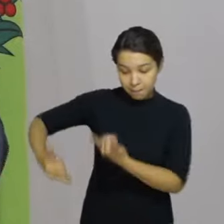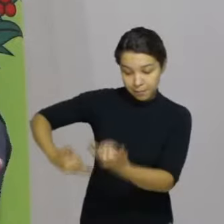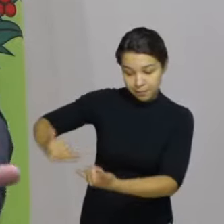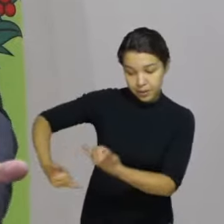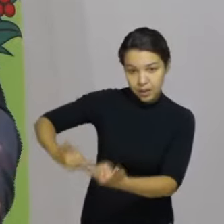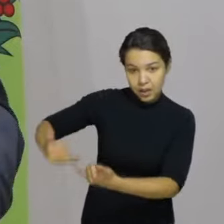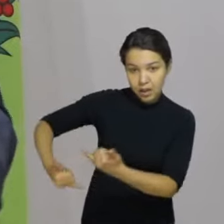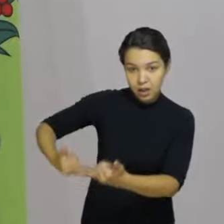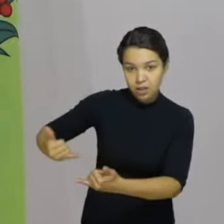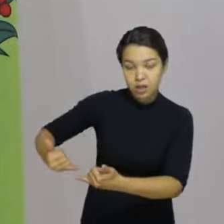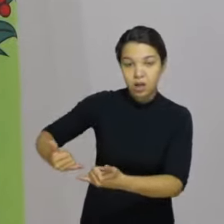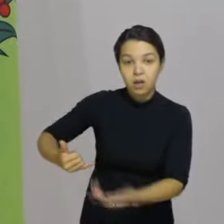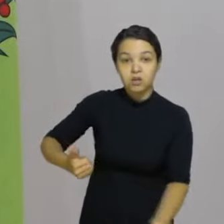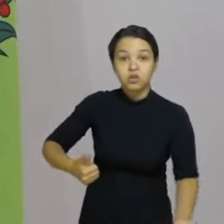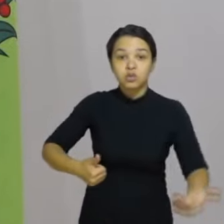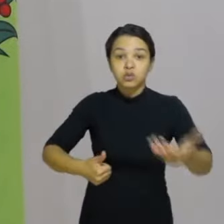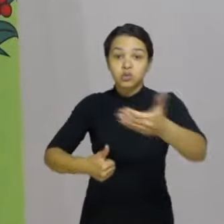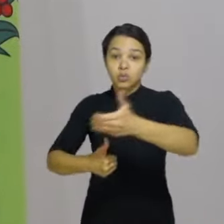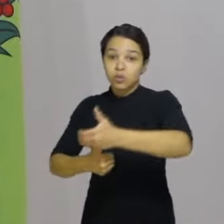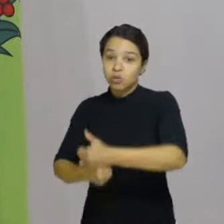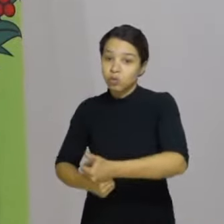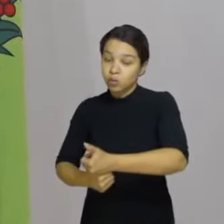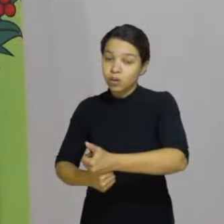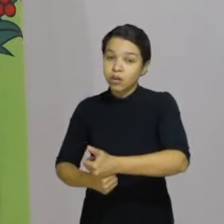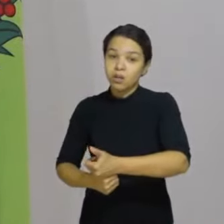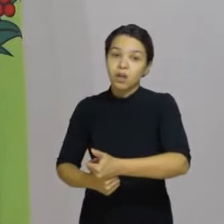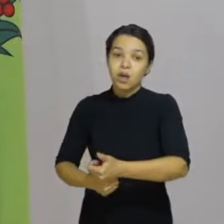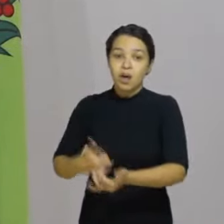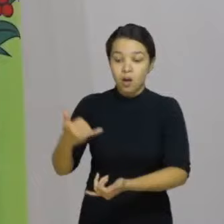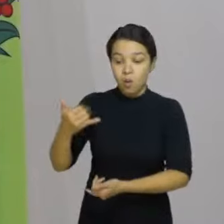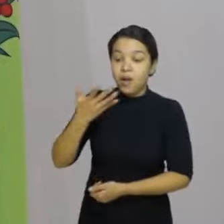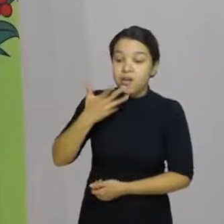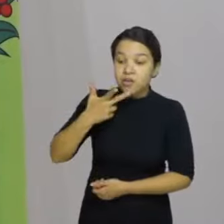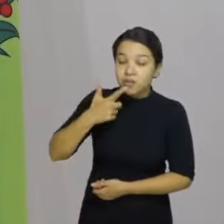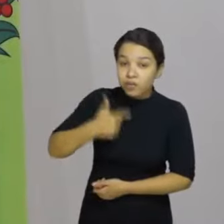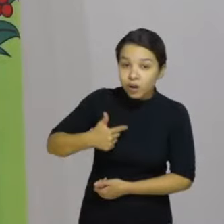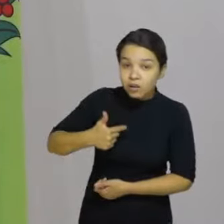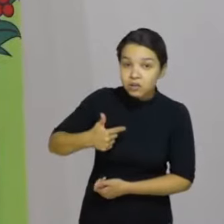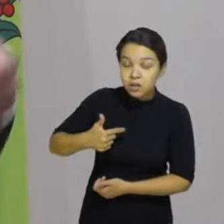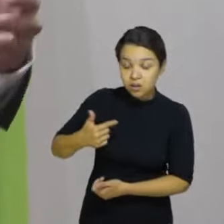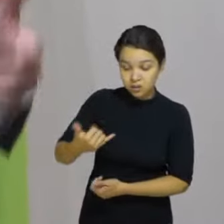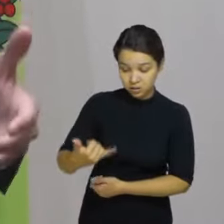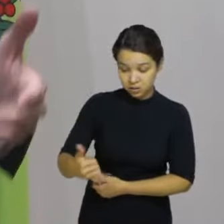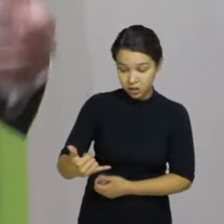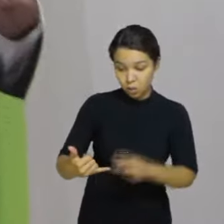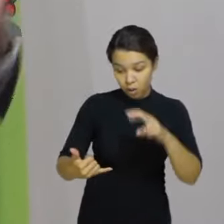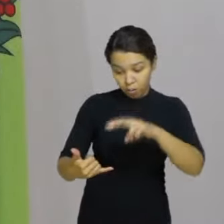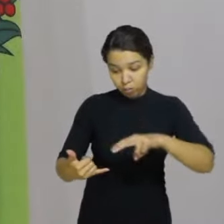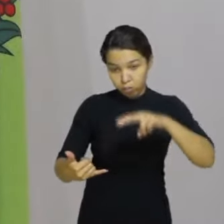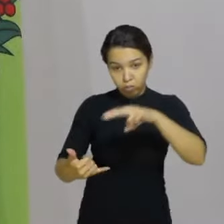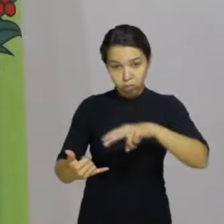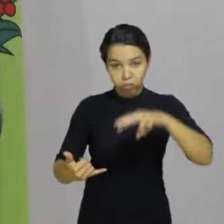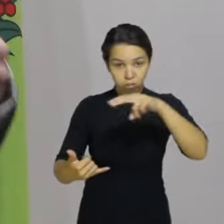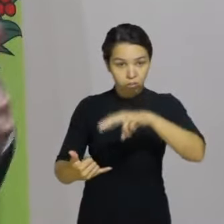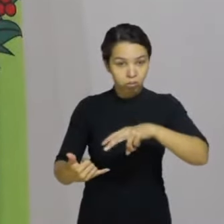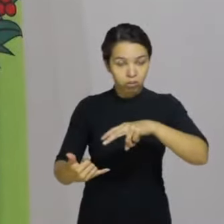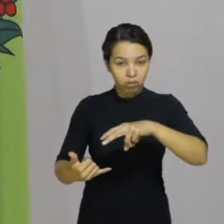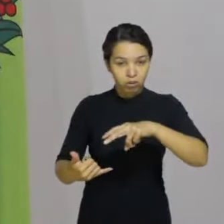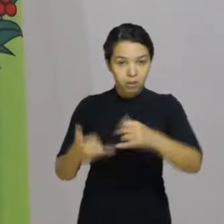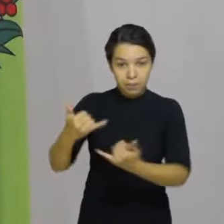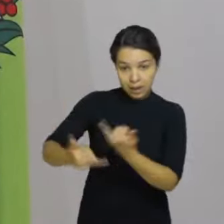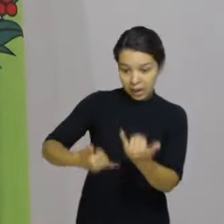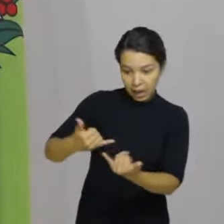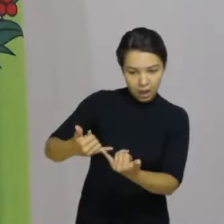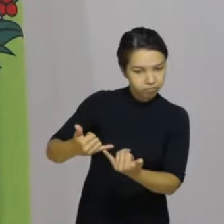foi substituída justamente por uma infância baseada no celular. Uma infância trocada do brincar para